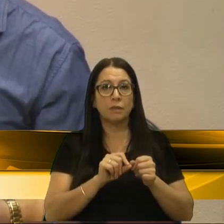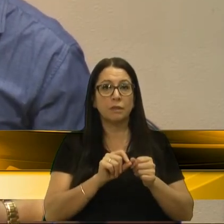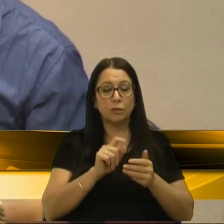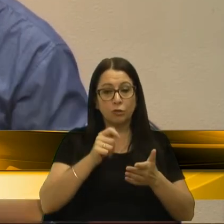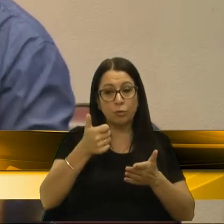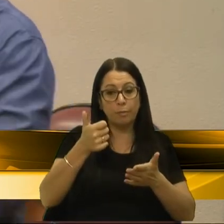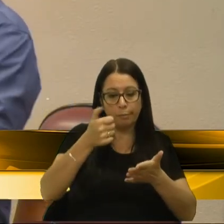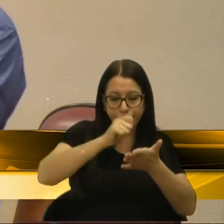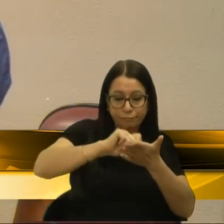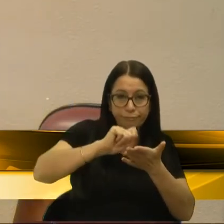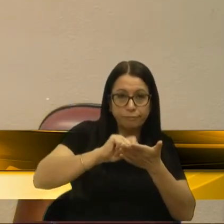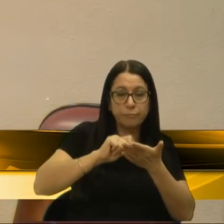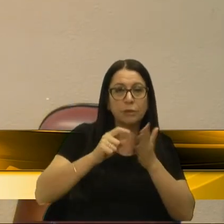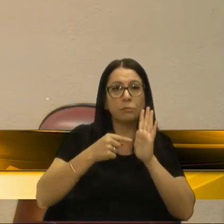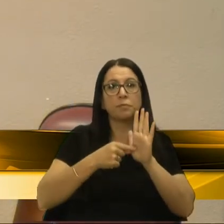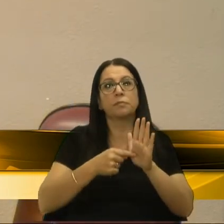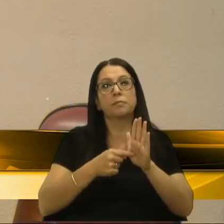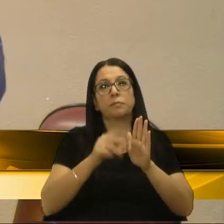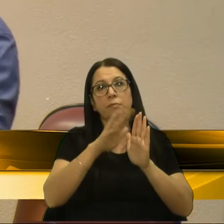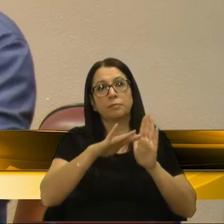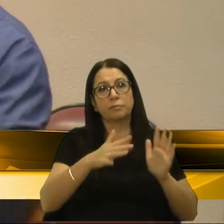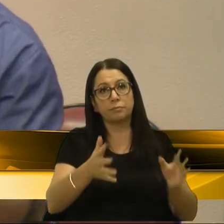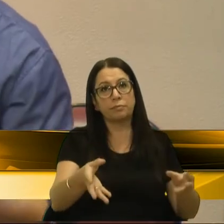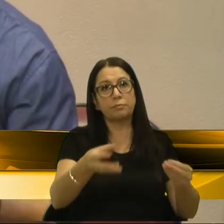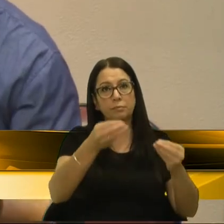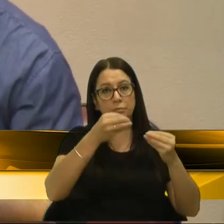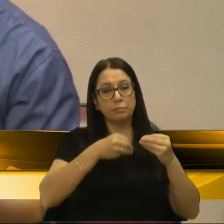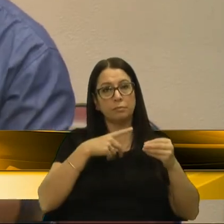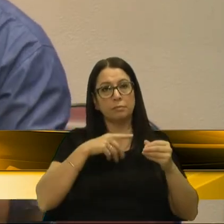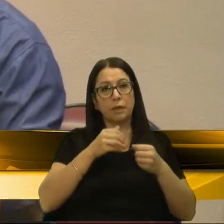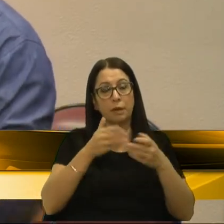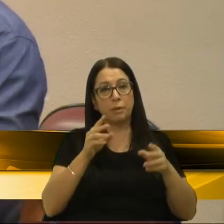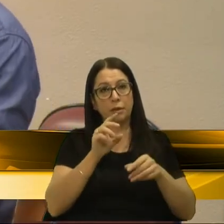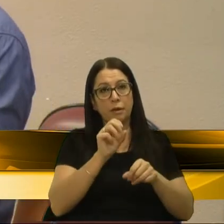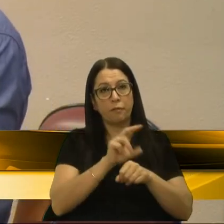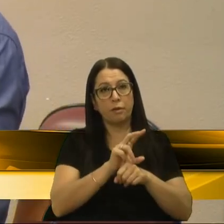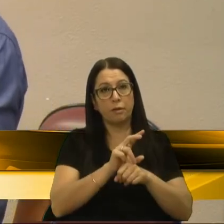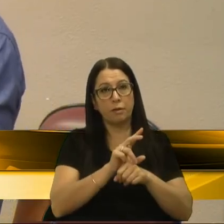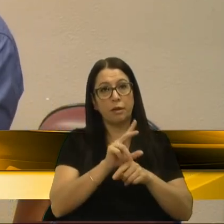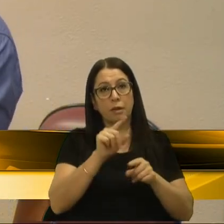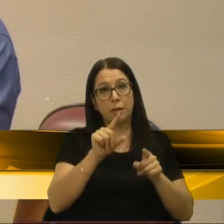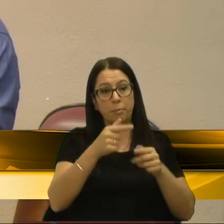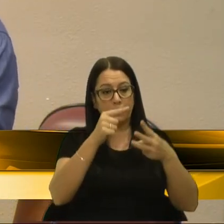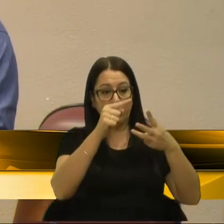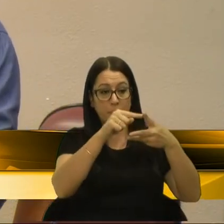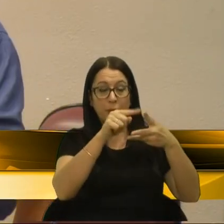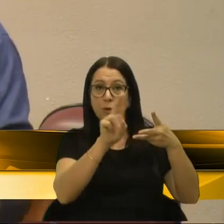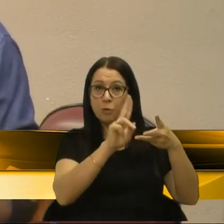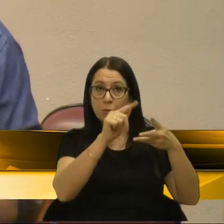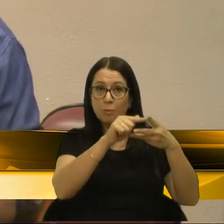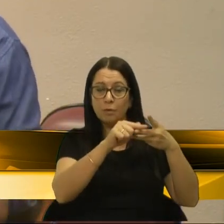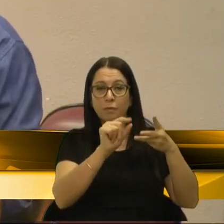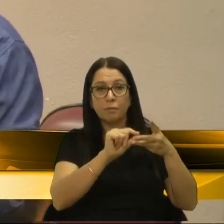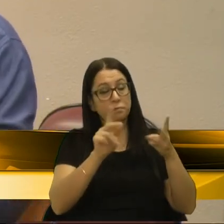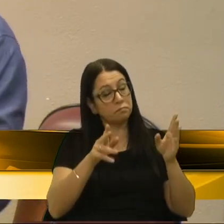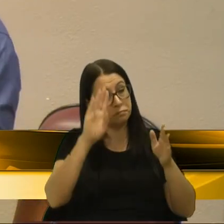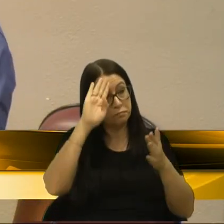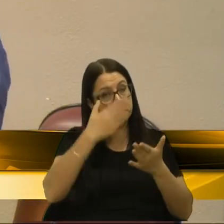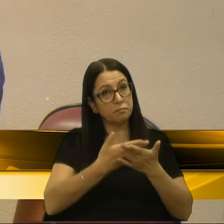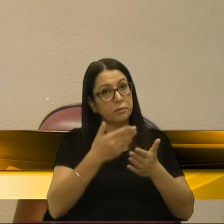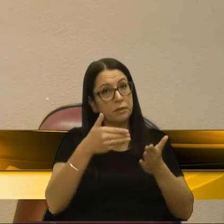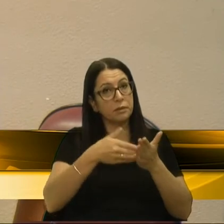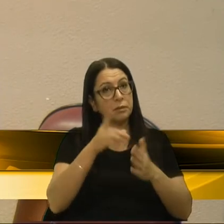manualmente isso e estão trazendo essa criança, porque está abrindo a vaga ali na escola, a primeira. Então, estão fazendo manualmente. Acredito que até o